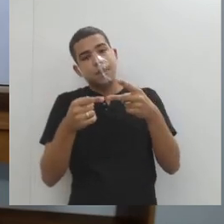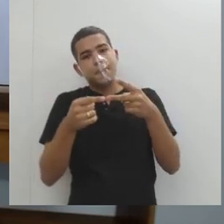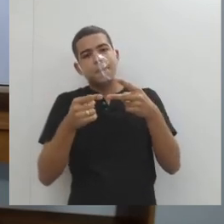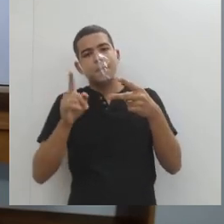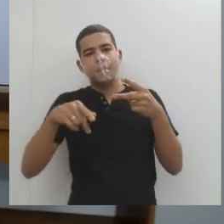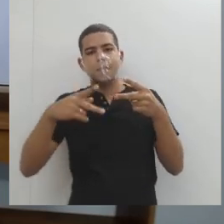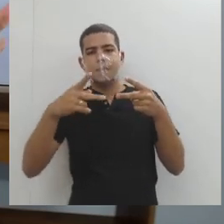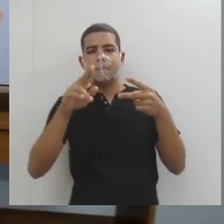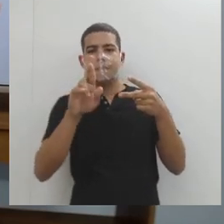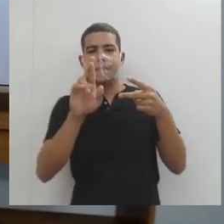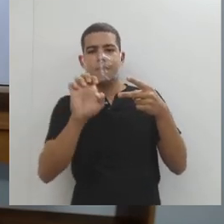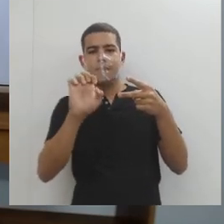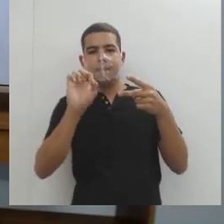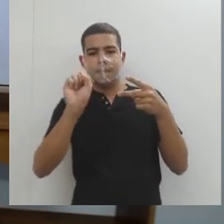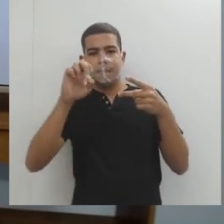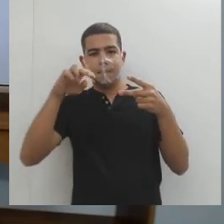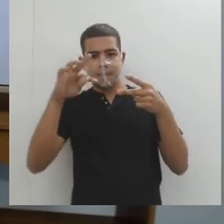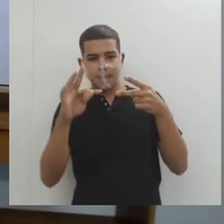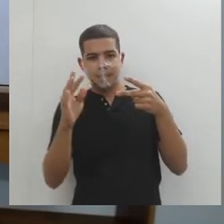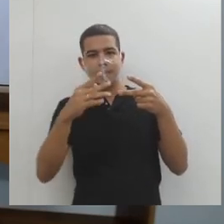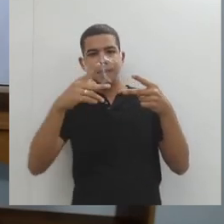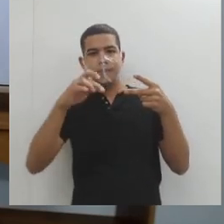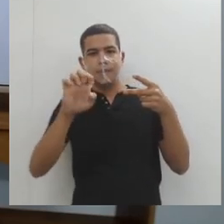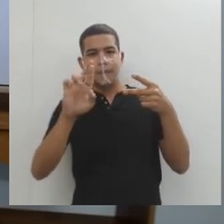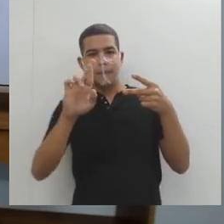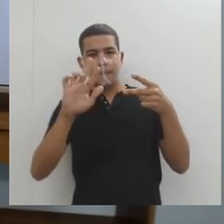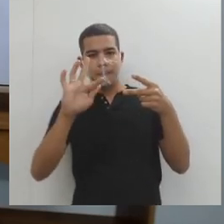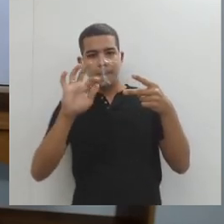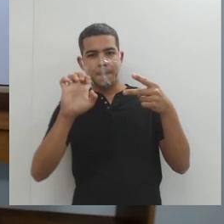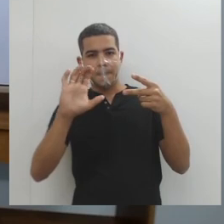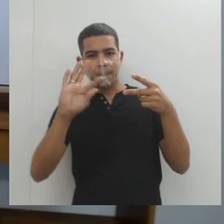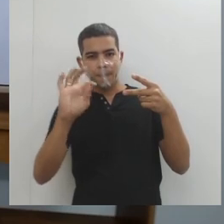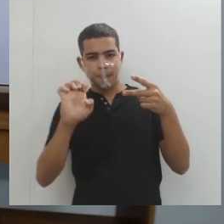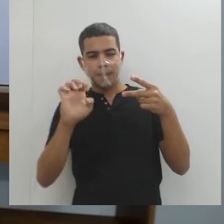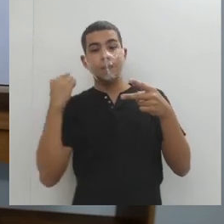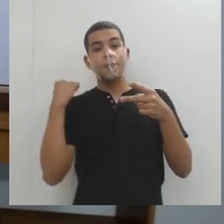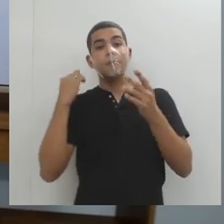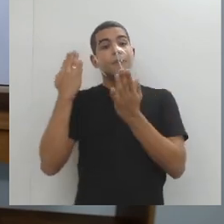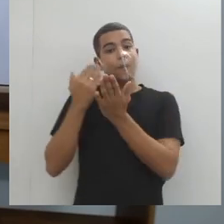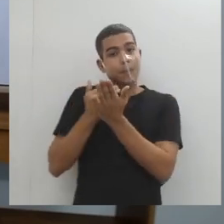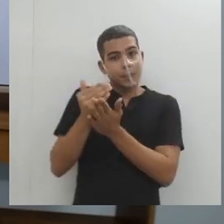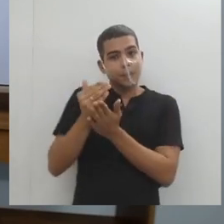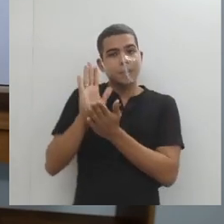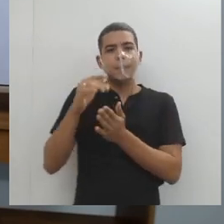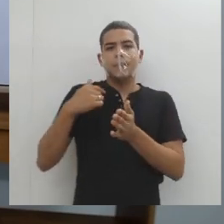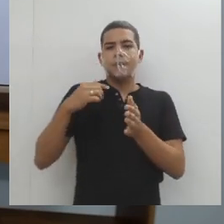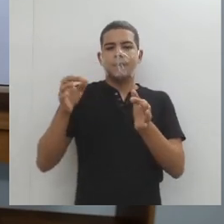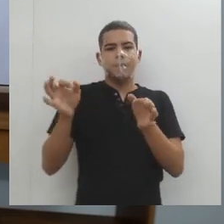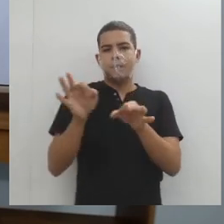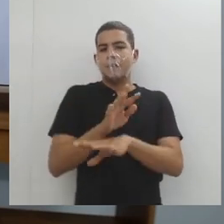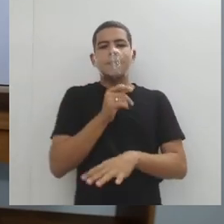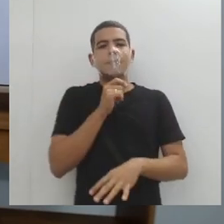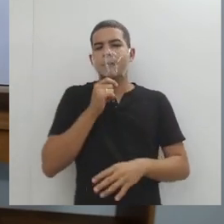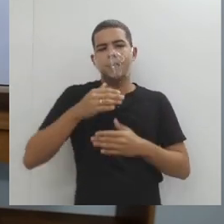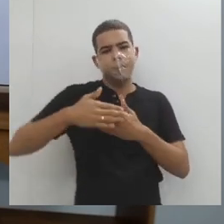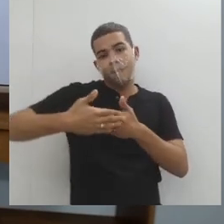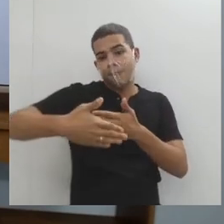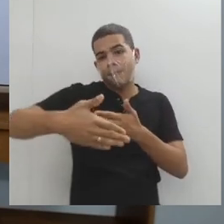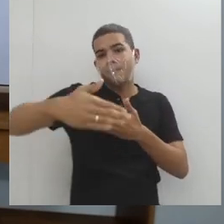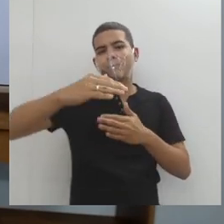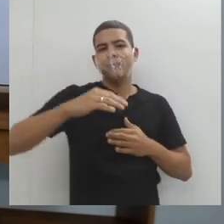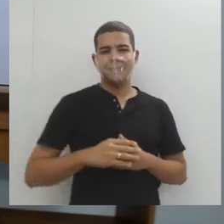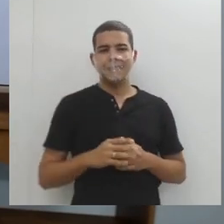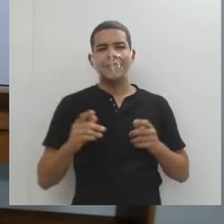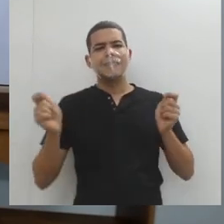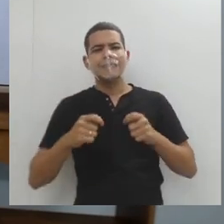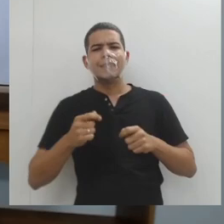Present Perfect. A ação começou, mas tem influência com o meu tempo atual. E aí, claro, a gente tem como formar frases